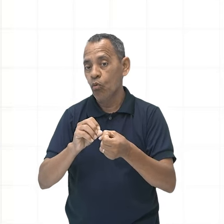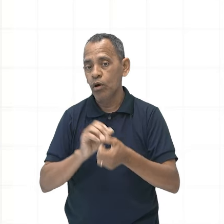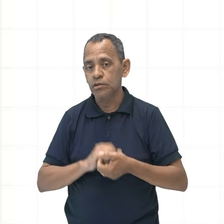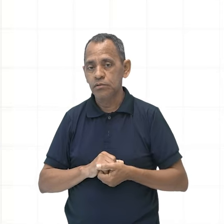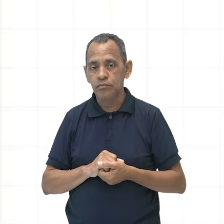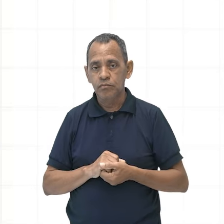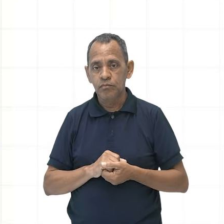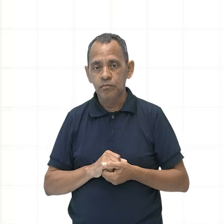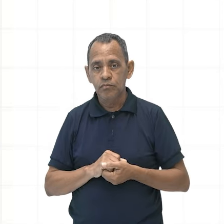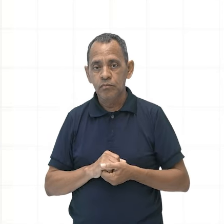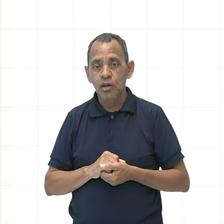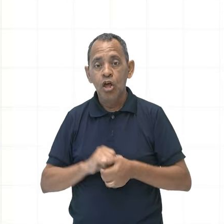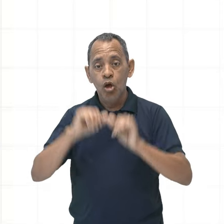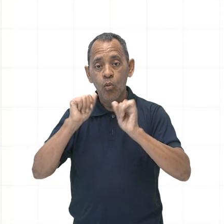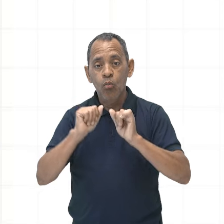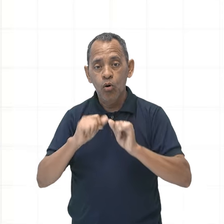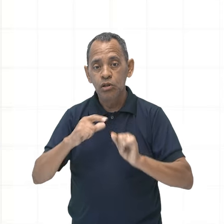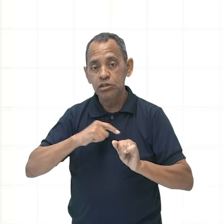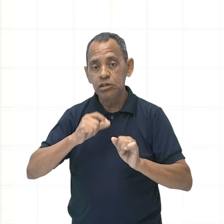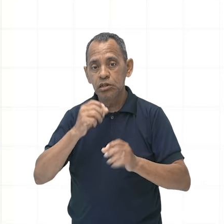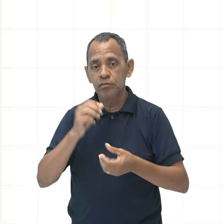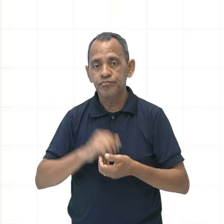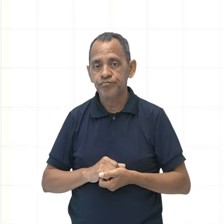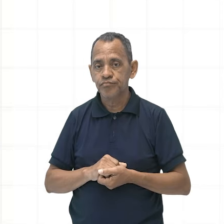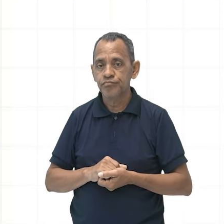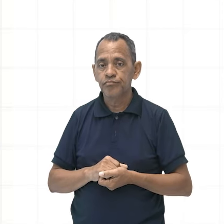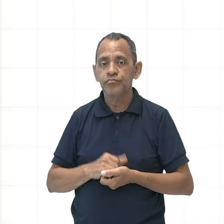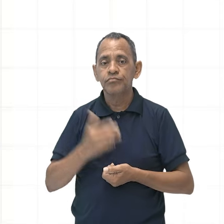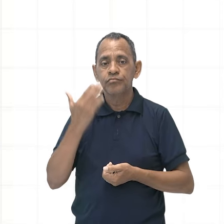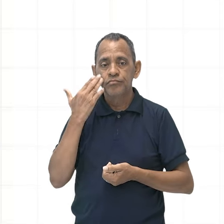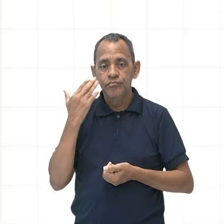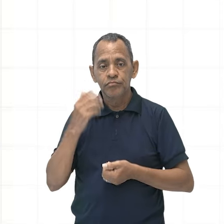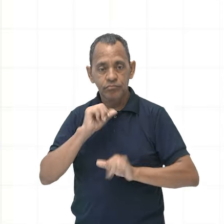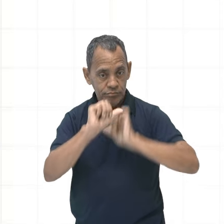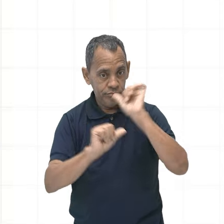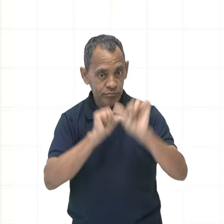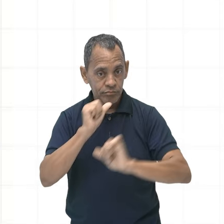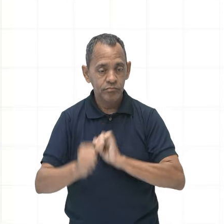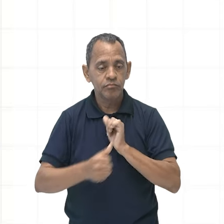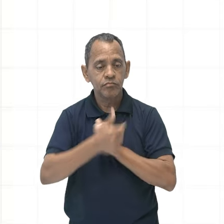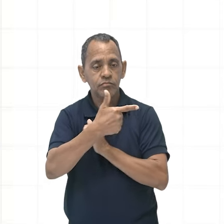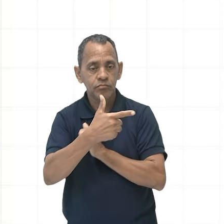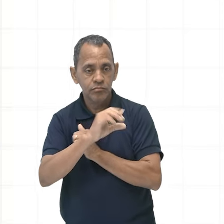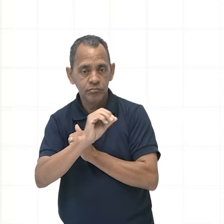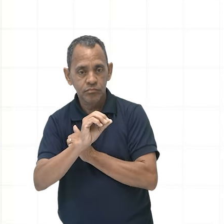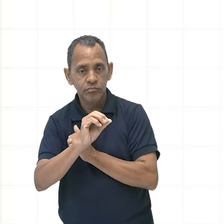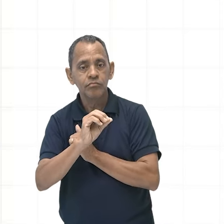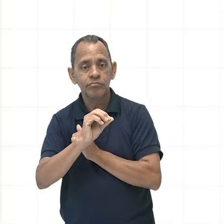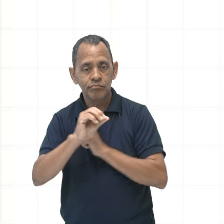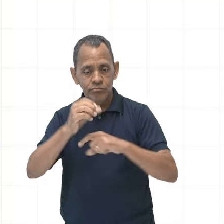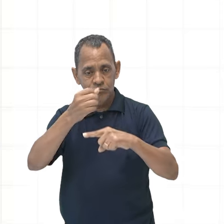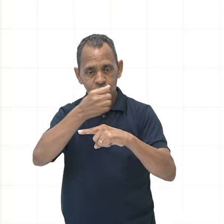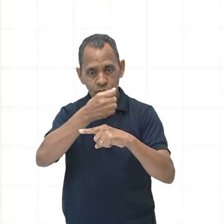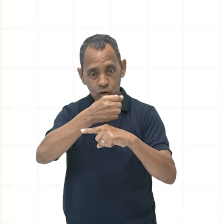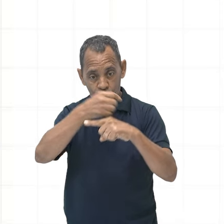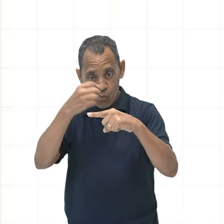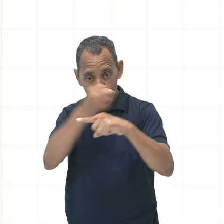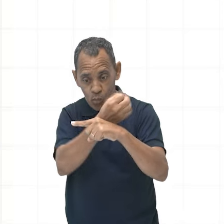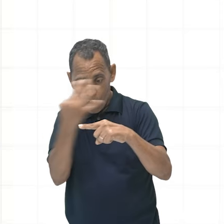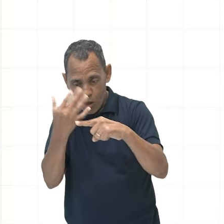A gente pode fazer aí, por exemplo, transformando esse 20% em fração, né? Como é que a